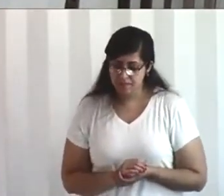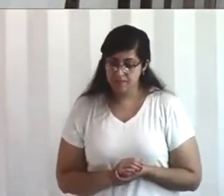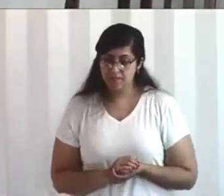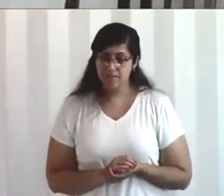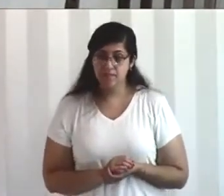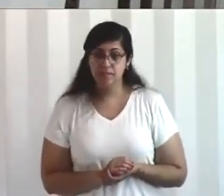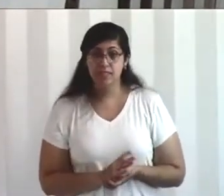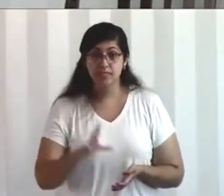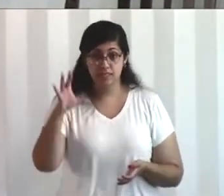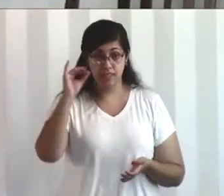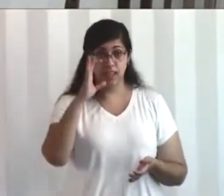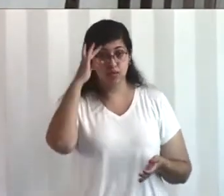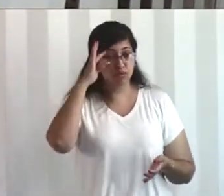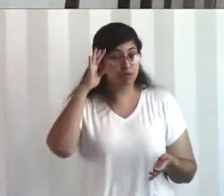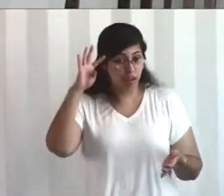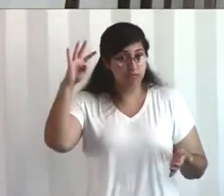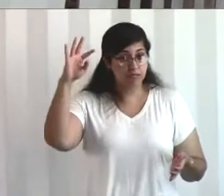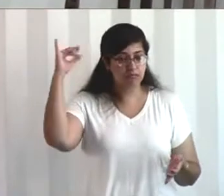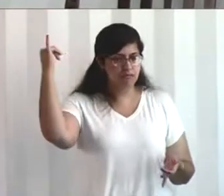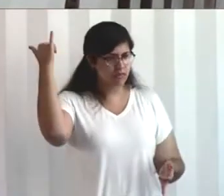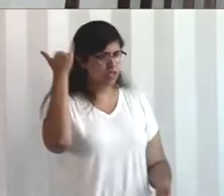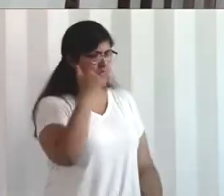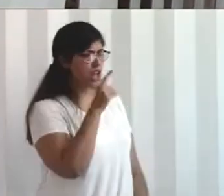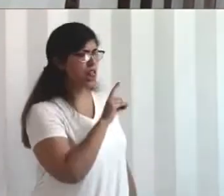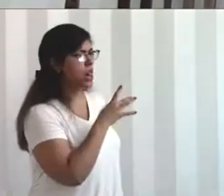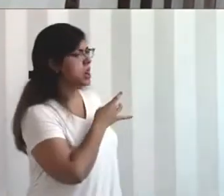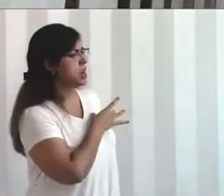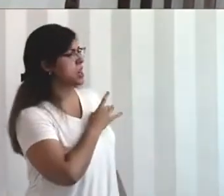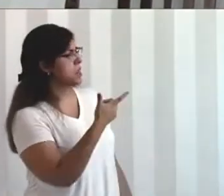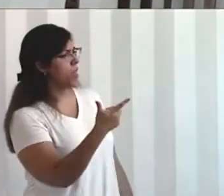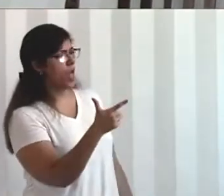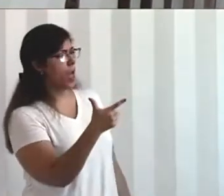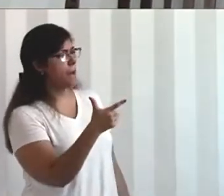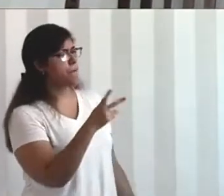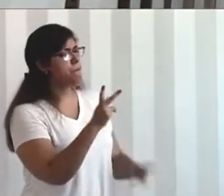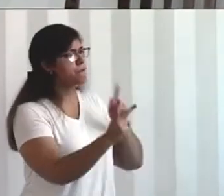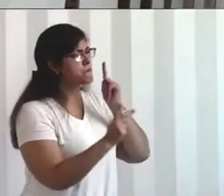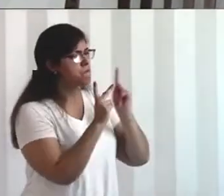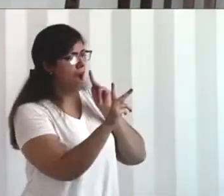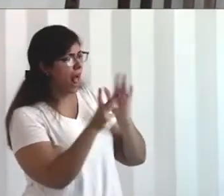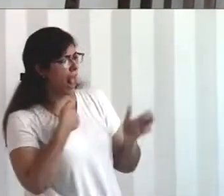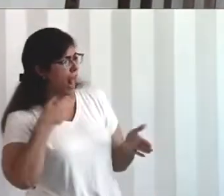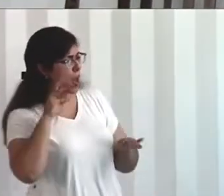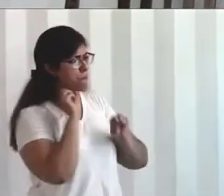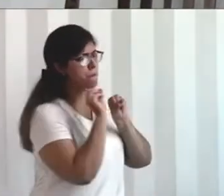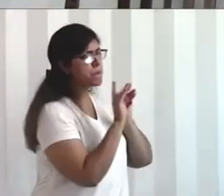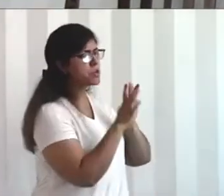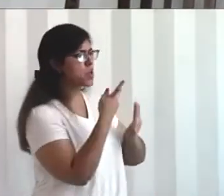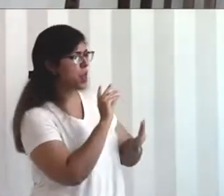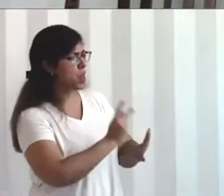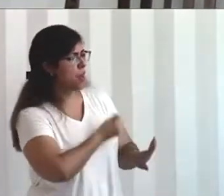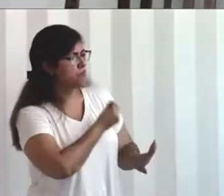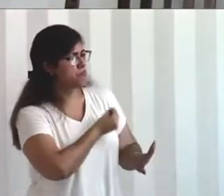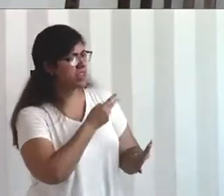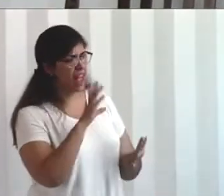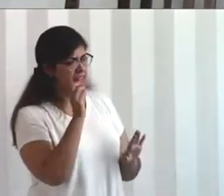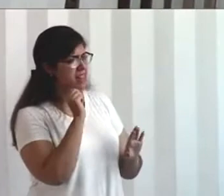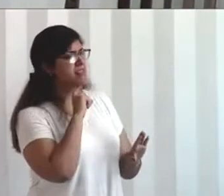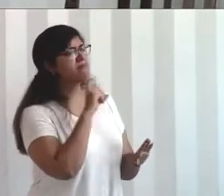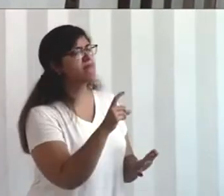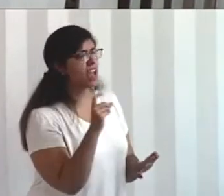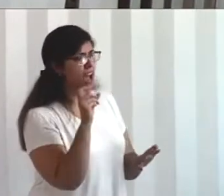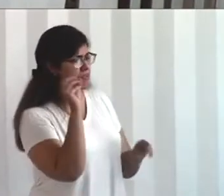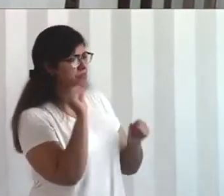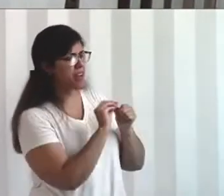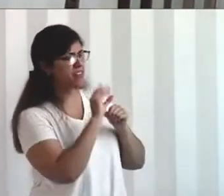não temas, pelo contrário, fala e não te cales, porquanto eu estou contigo, e ninguém ousará fazer-te mal, pois tenho